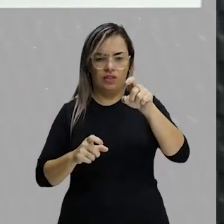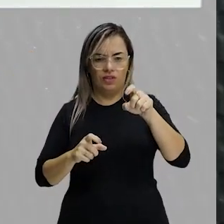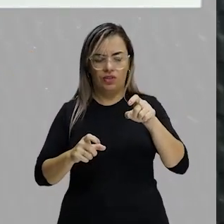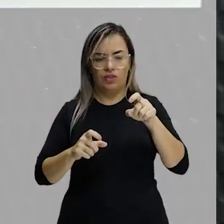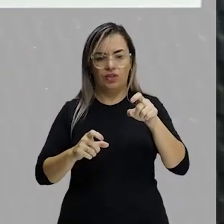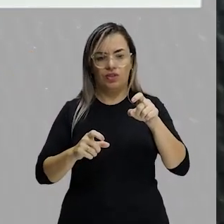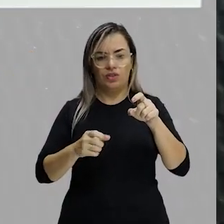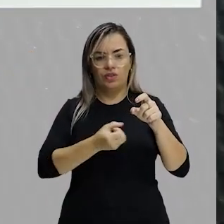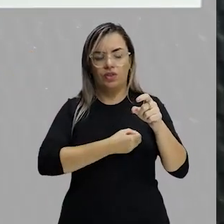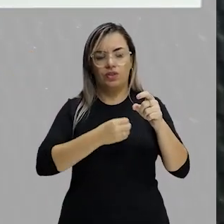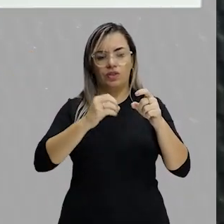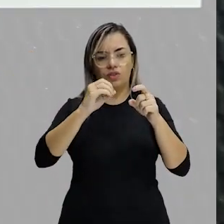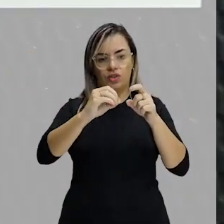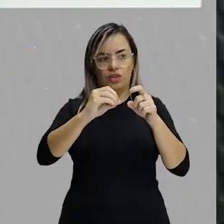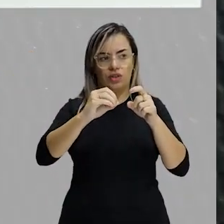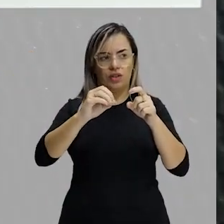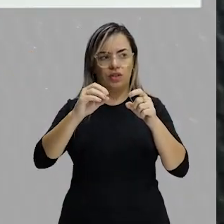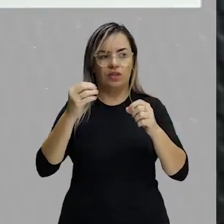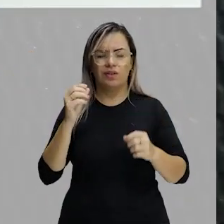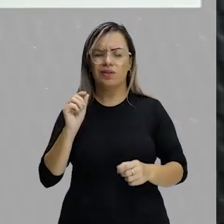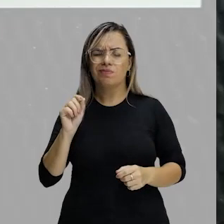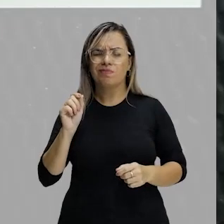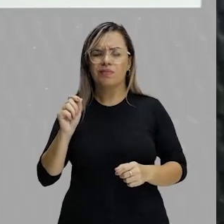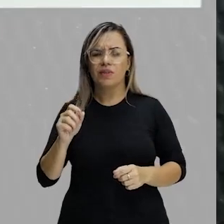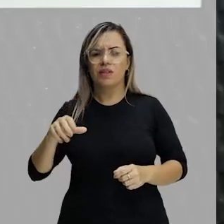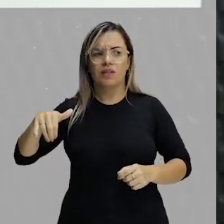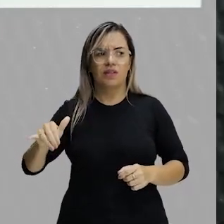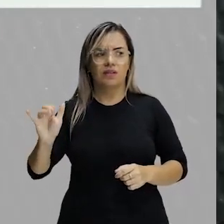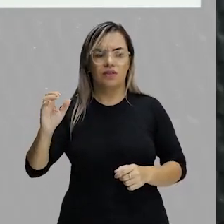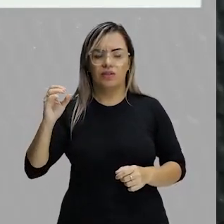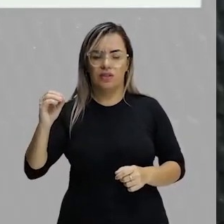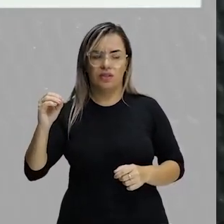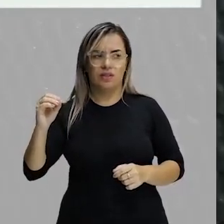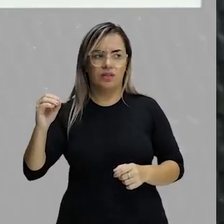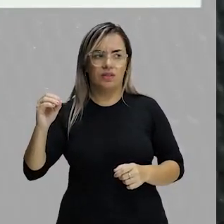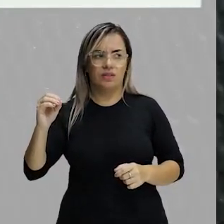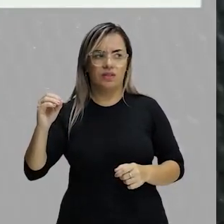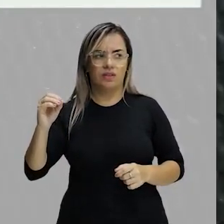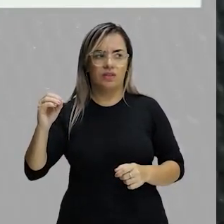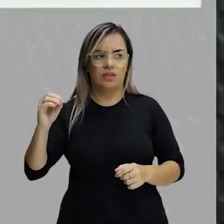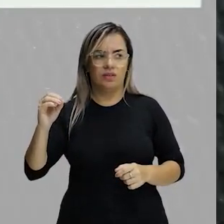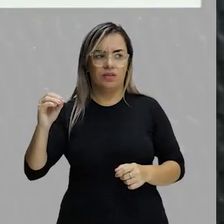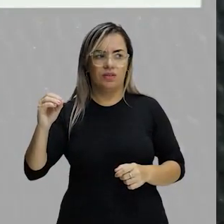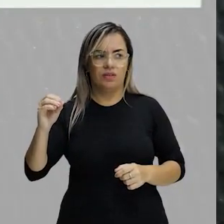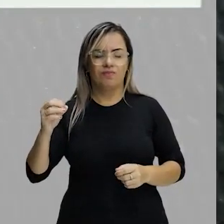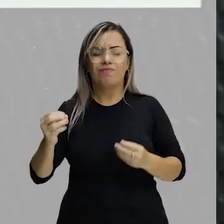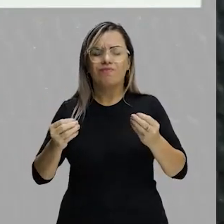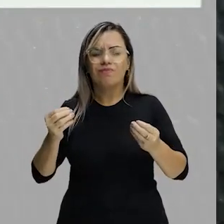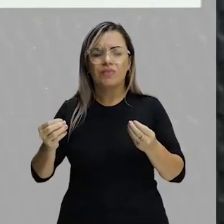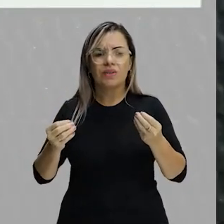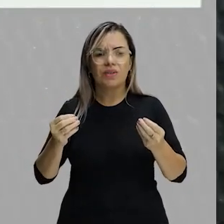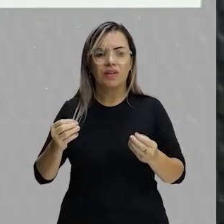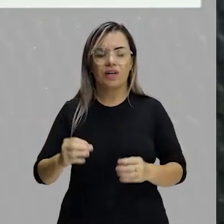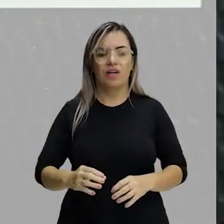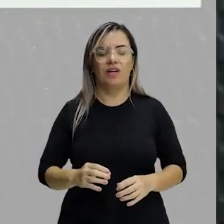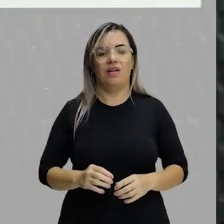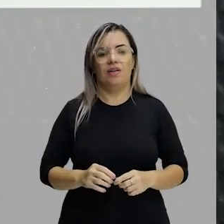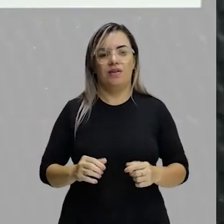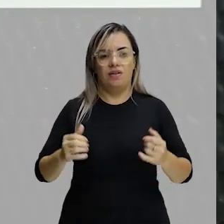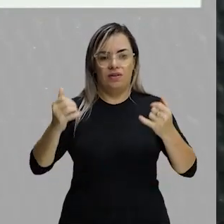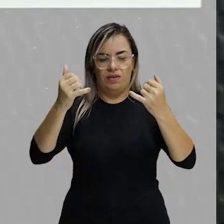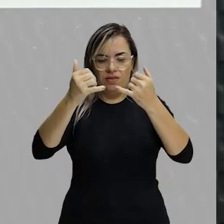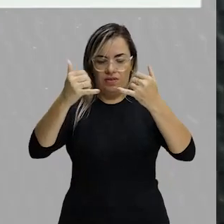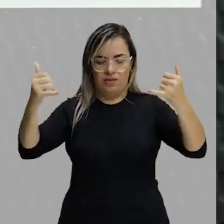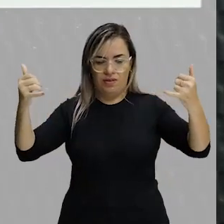y0? São as coordenadas do centro da hipérbole. Aqui, ó. C de coordenada x0 e y0. São